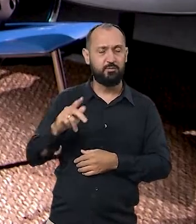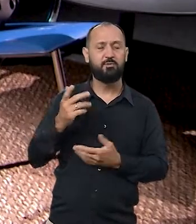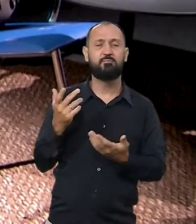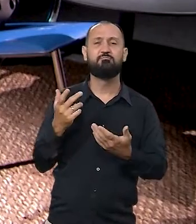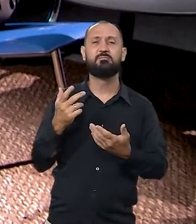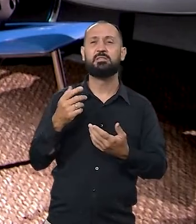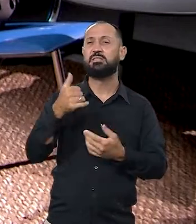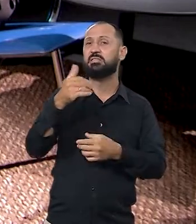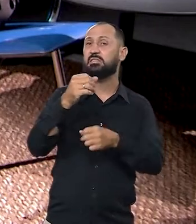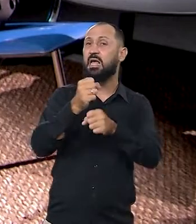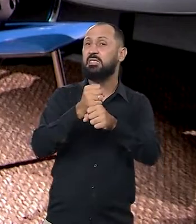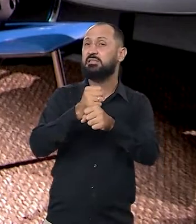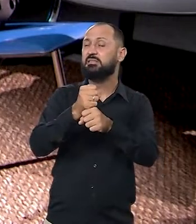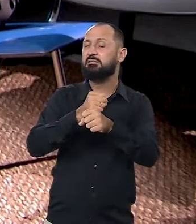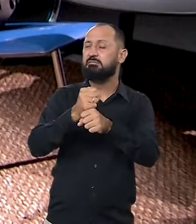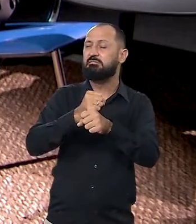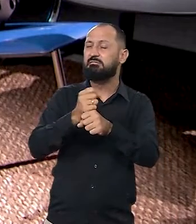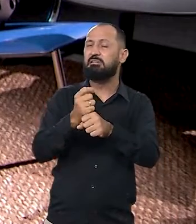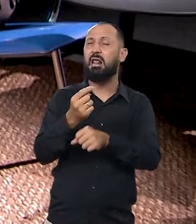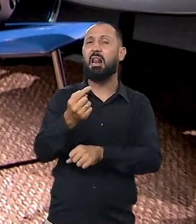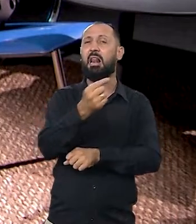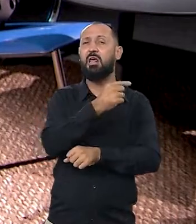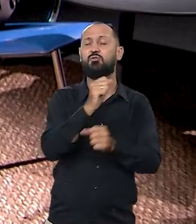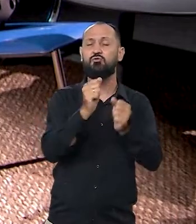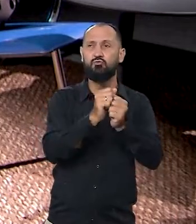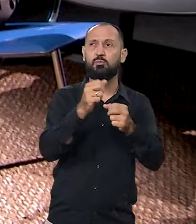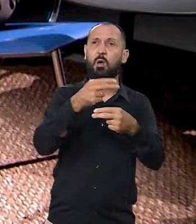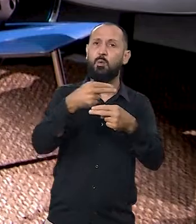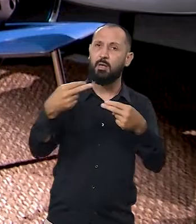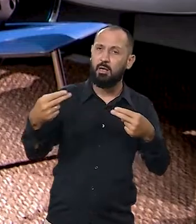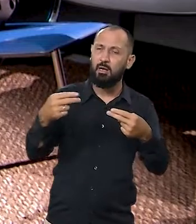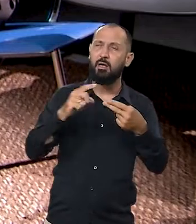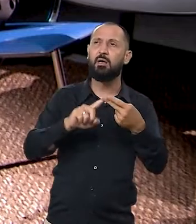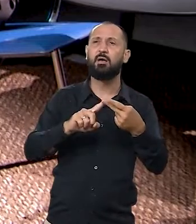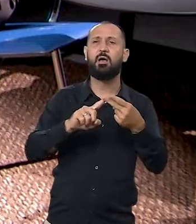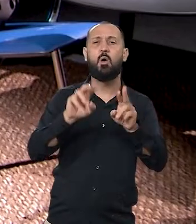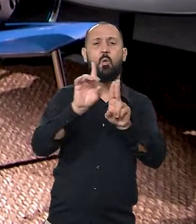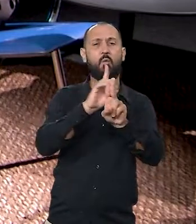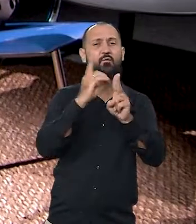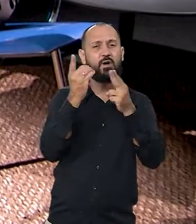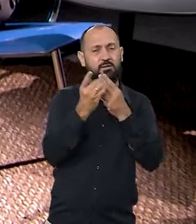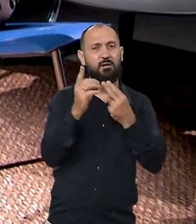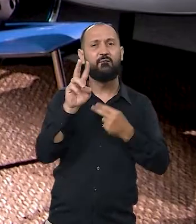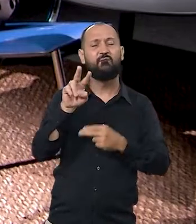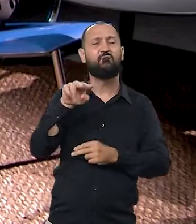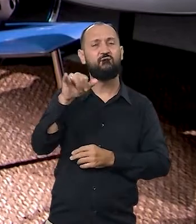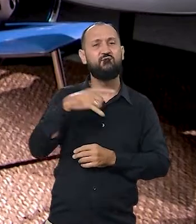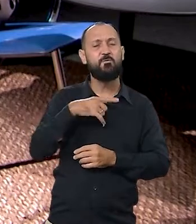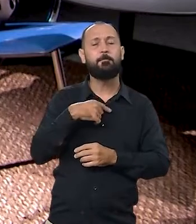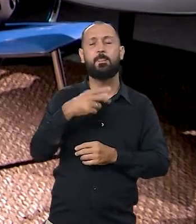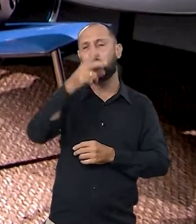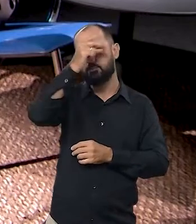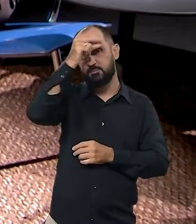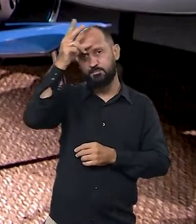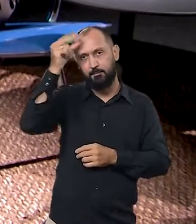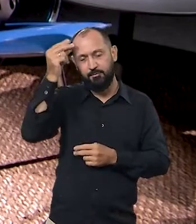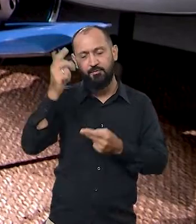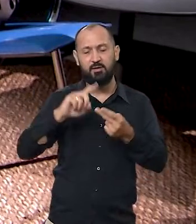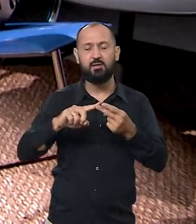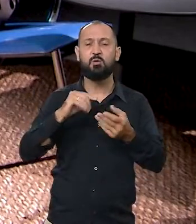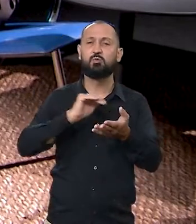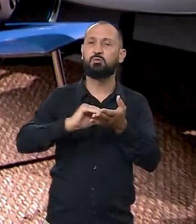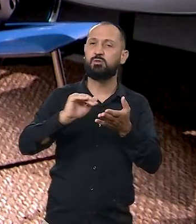mais de 10 anos, junto à Unigran, junto ao UFGD, assim foi na missão de prefeito, assim foi de